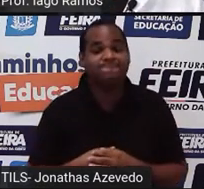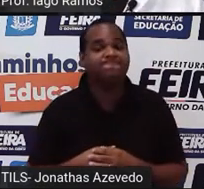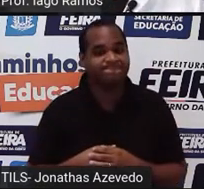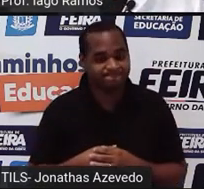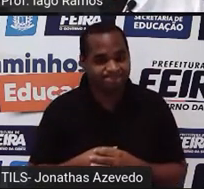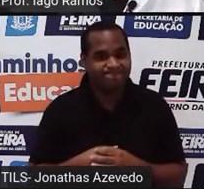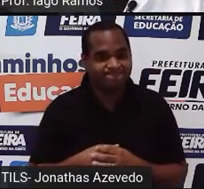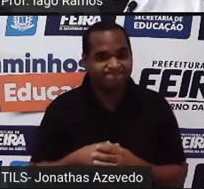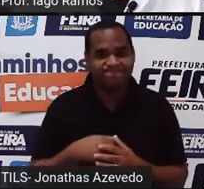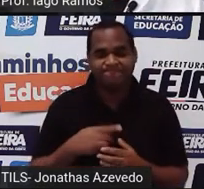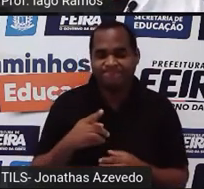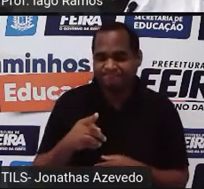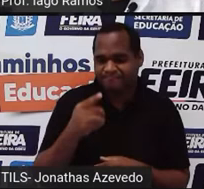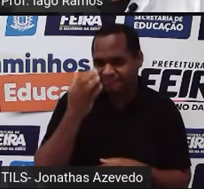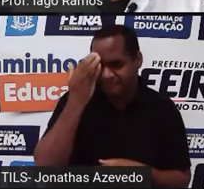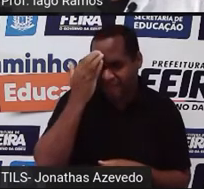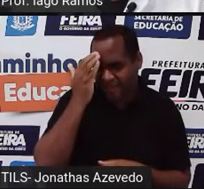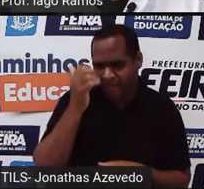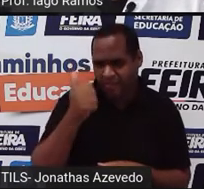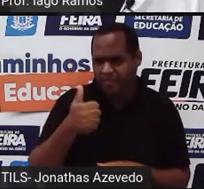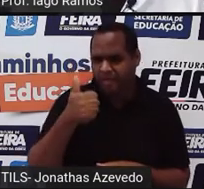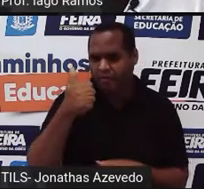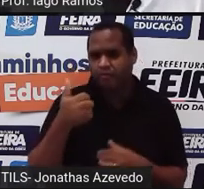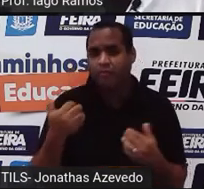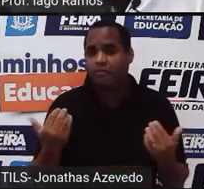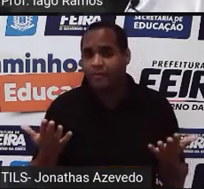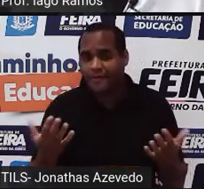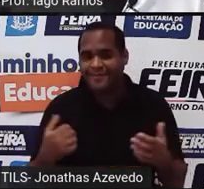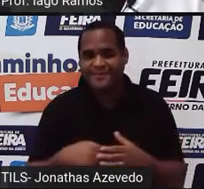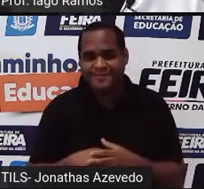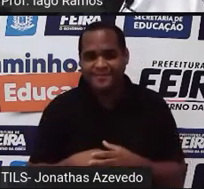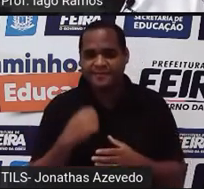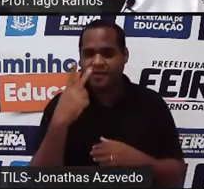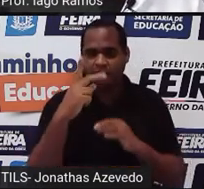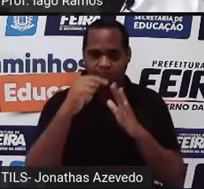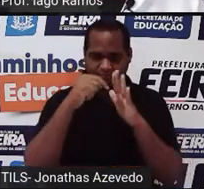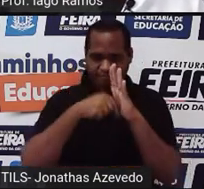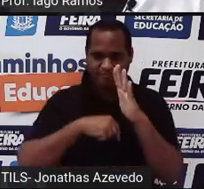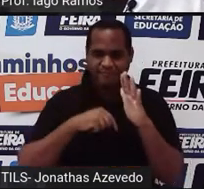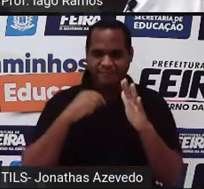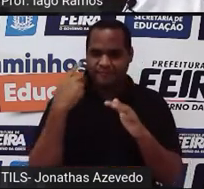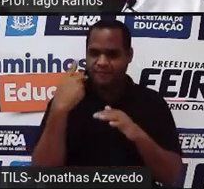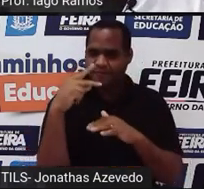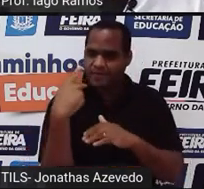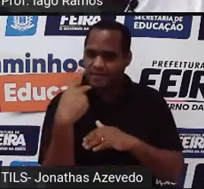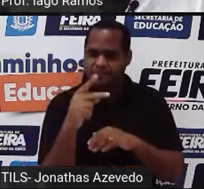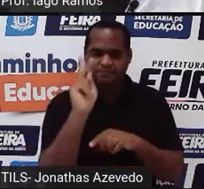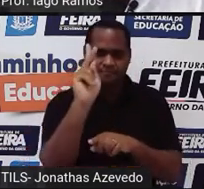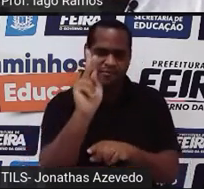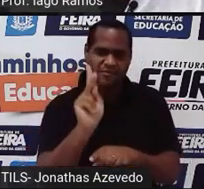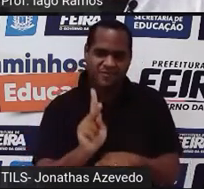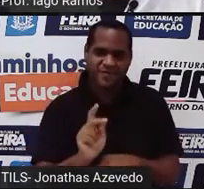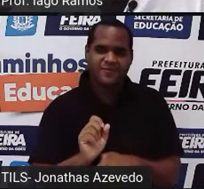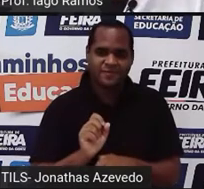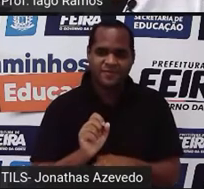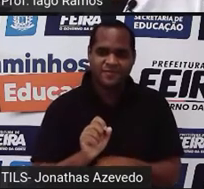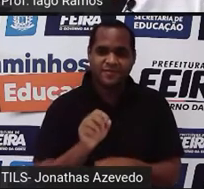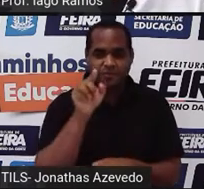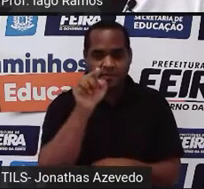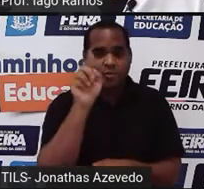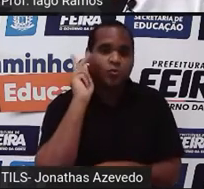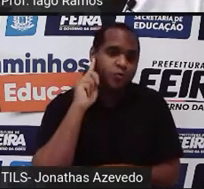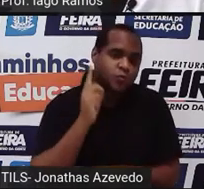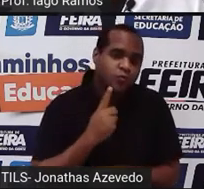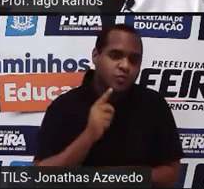o quanto eu entendi dessa parte da aula? Pergunte isso para você aí agora. Até esse momento aqui da aula